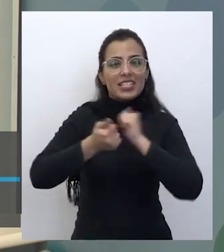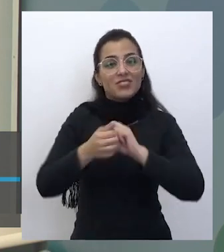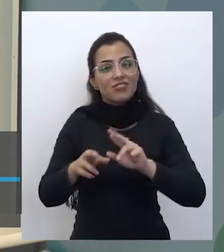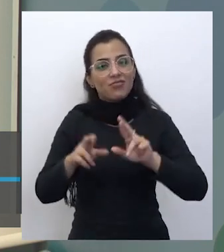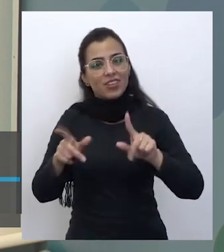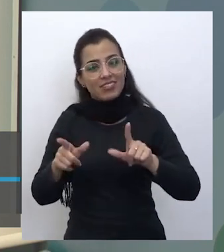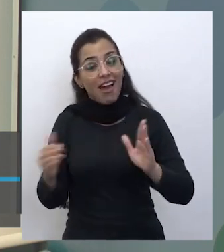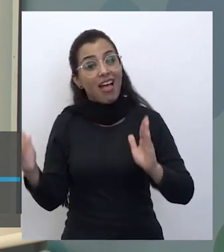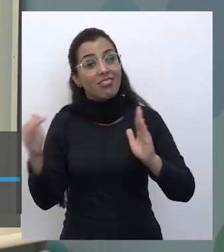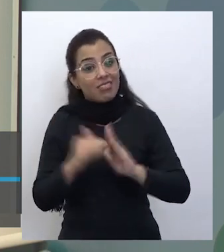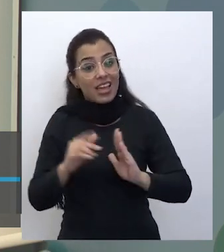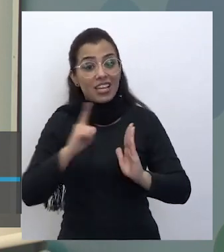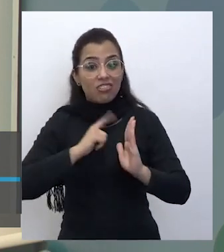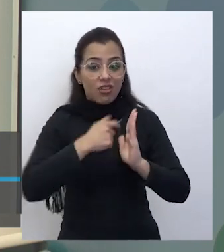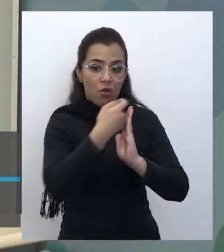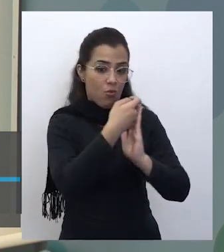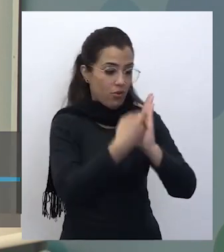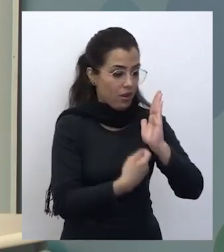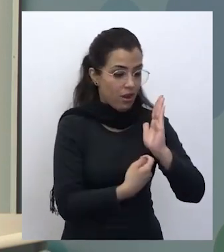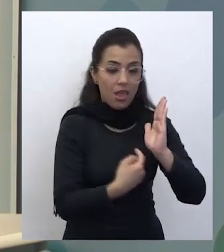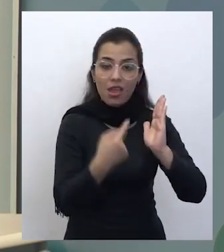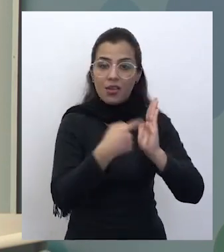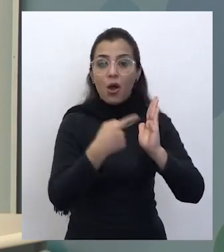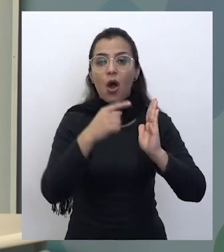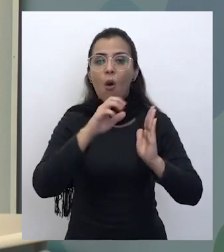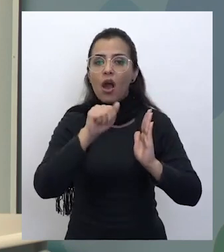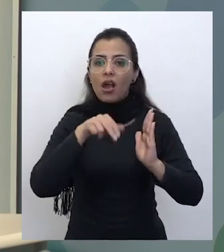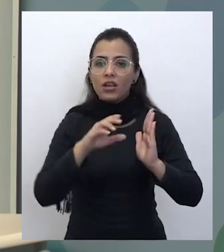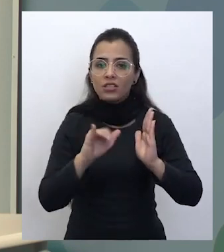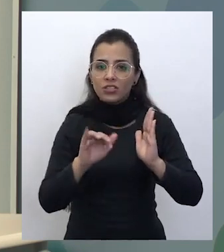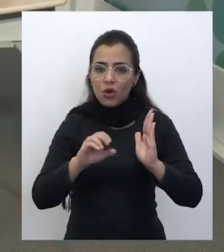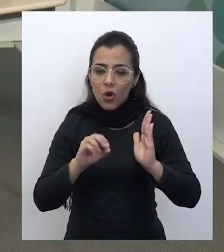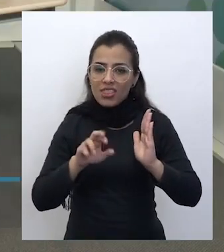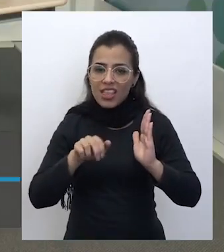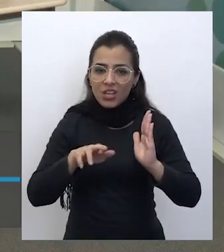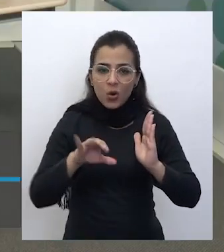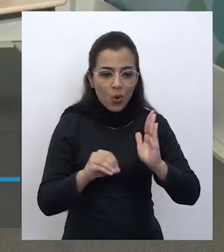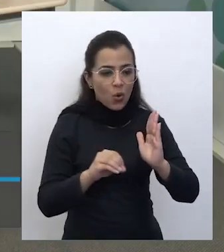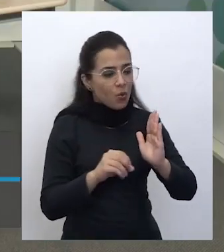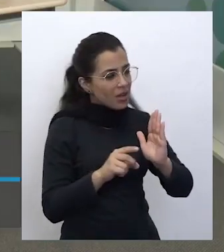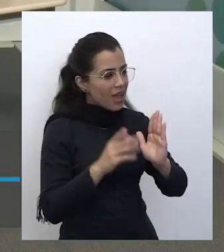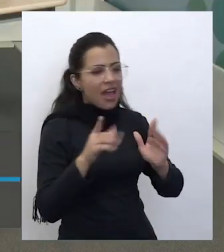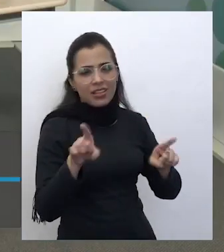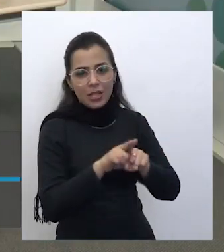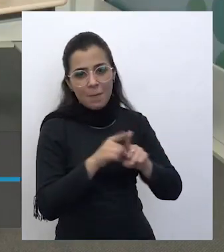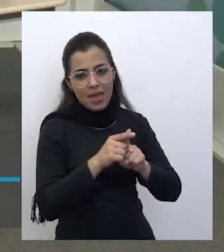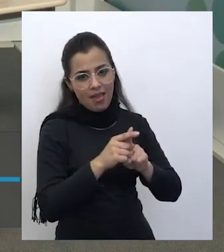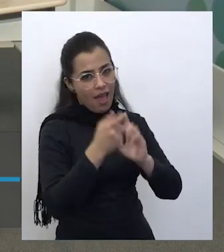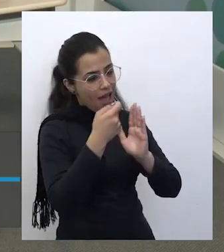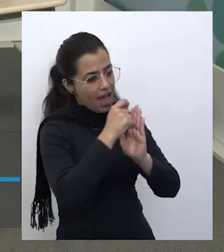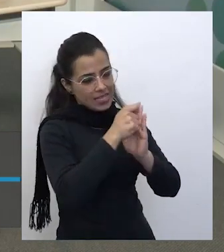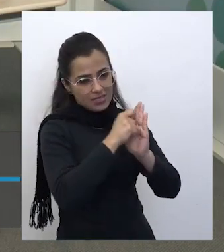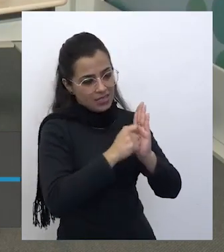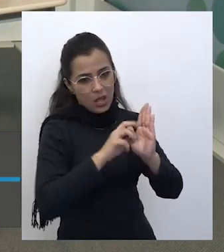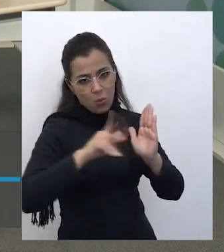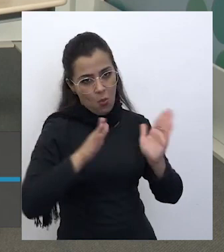passada para um livro chamado de cancioneiro. E a questão da escrita também não era acessível aí. Chegou depois,